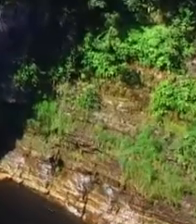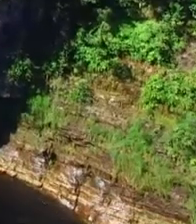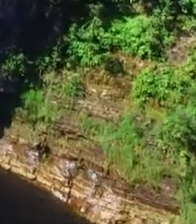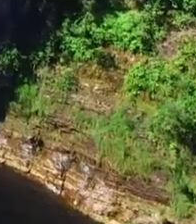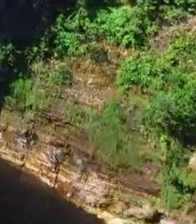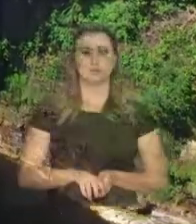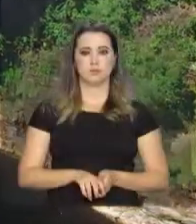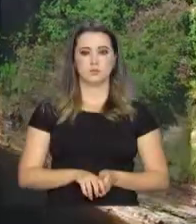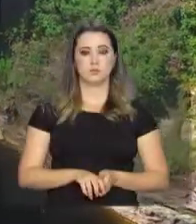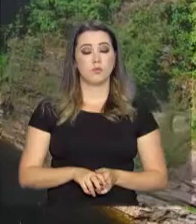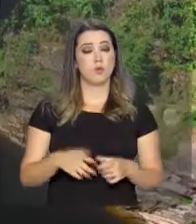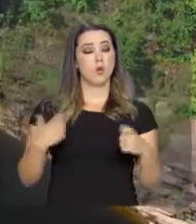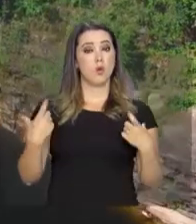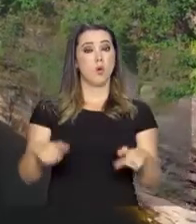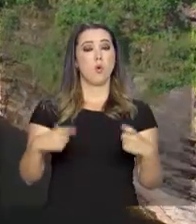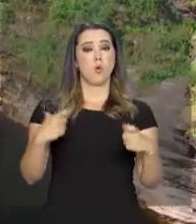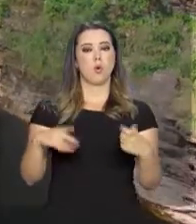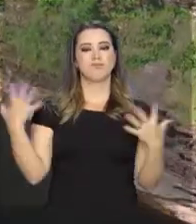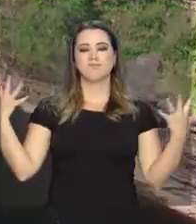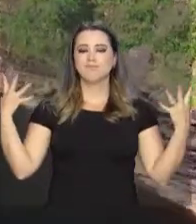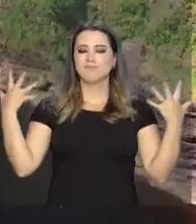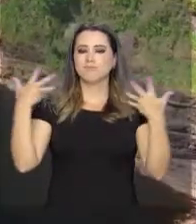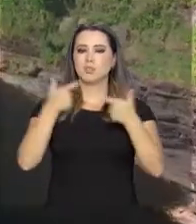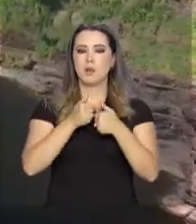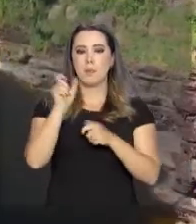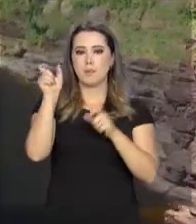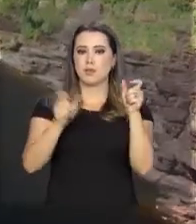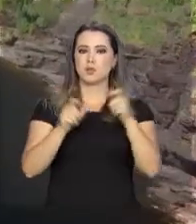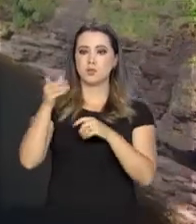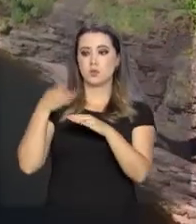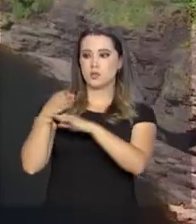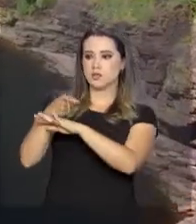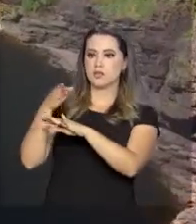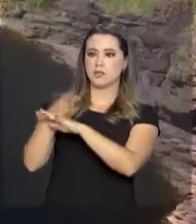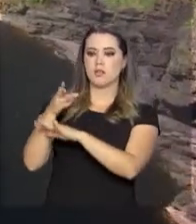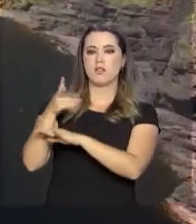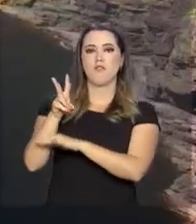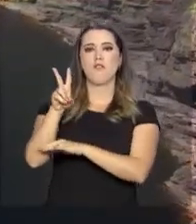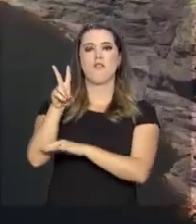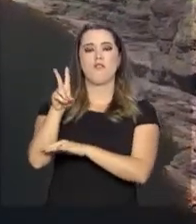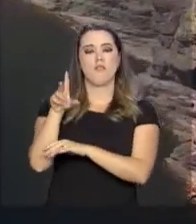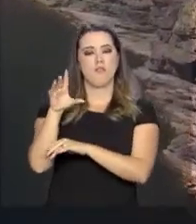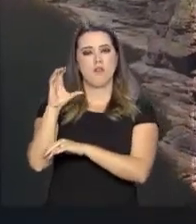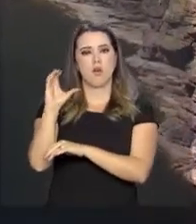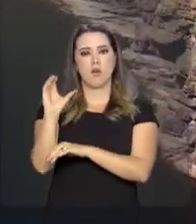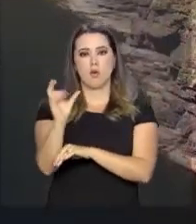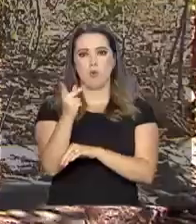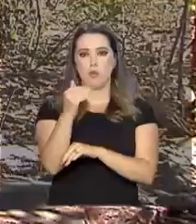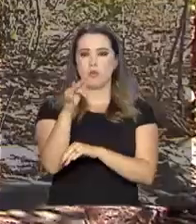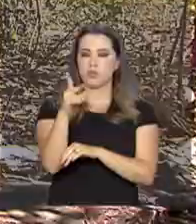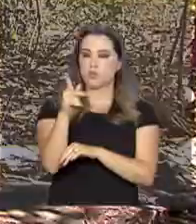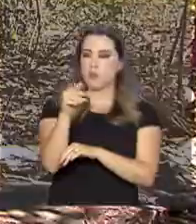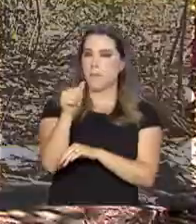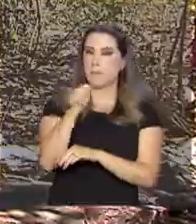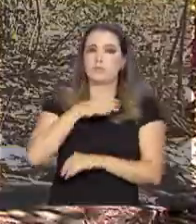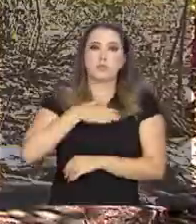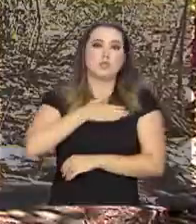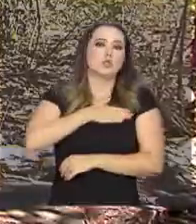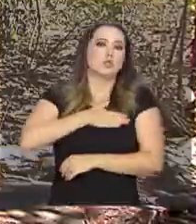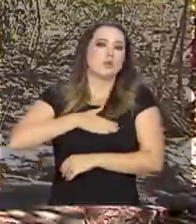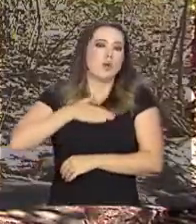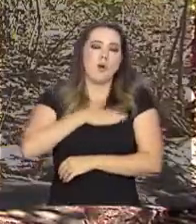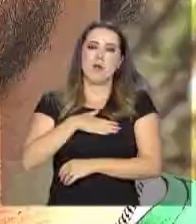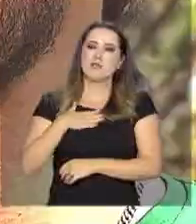É tão encantador que não são raros os casos de pessoas que vão à Chapada, se apaixonam e se mudam para lá. Como Gabriel,